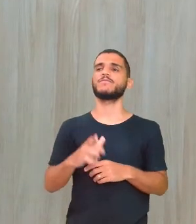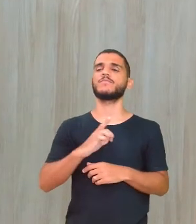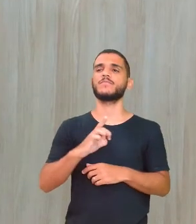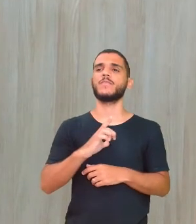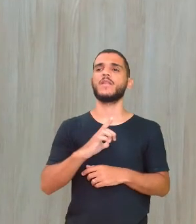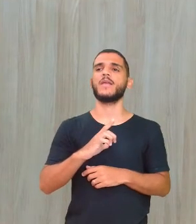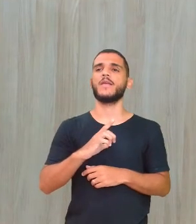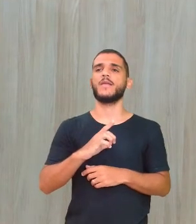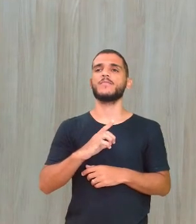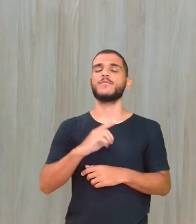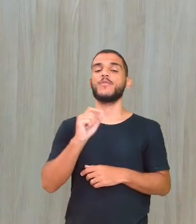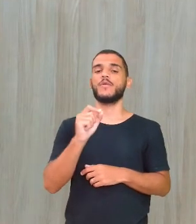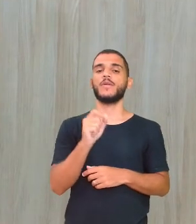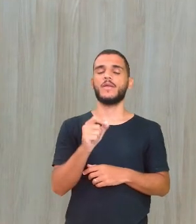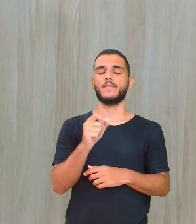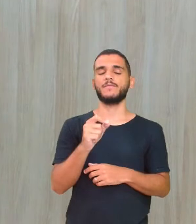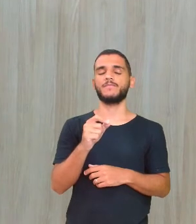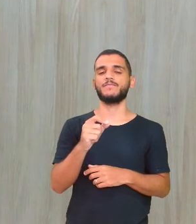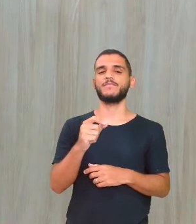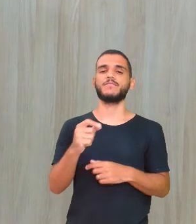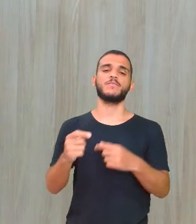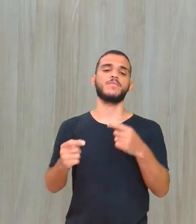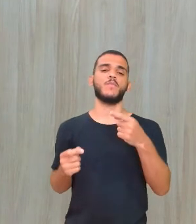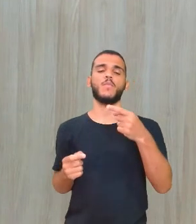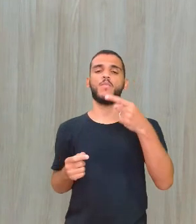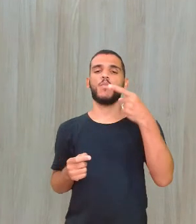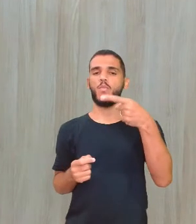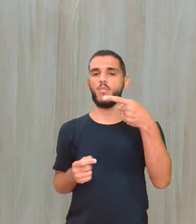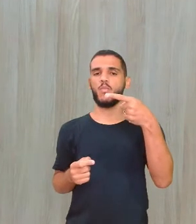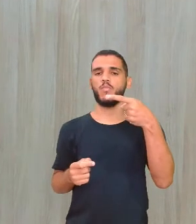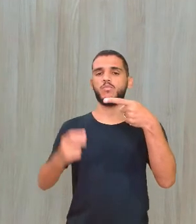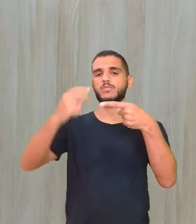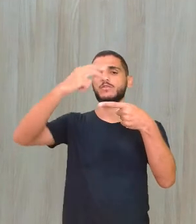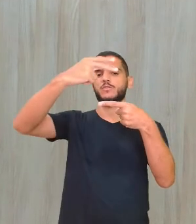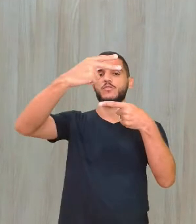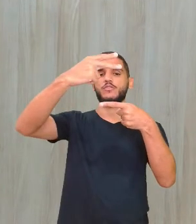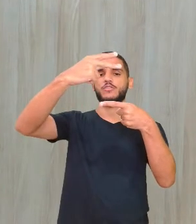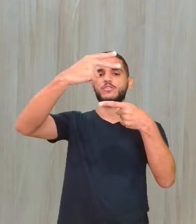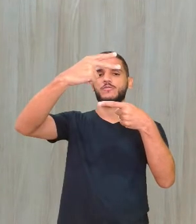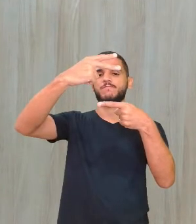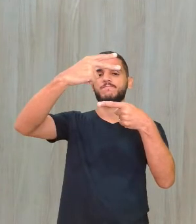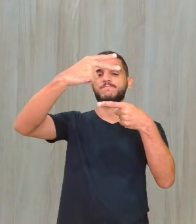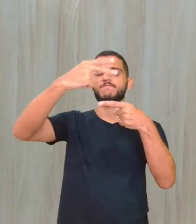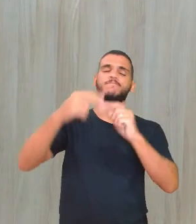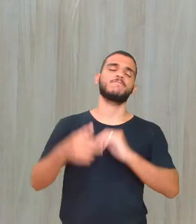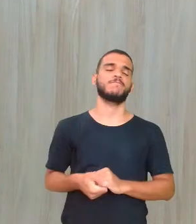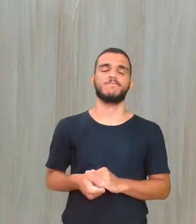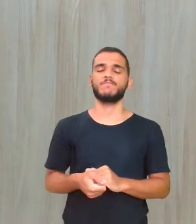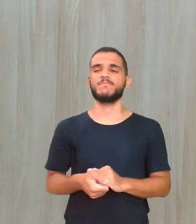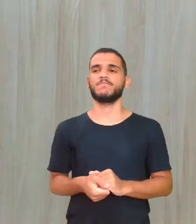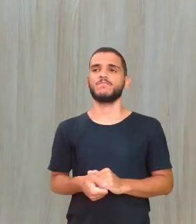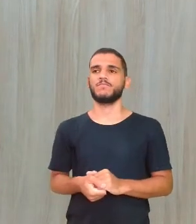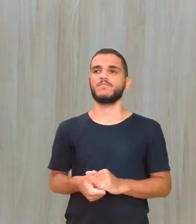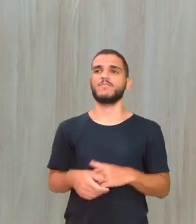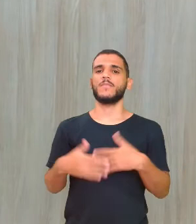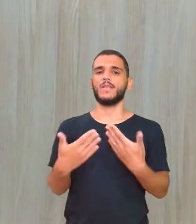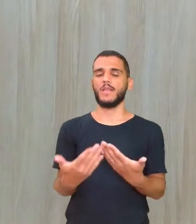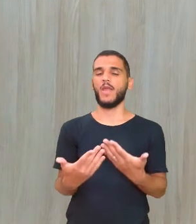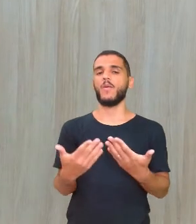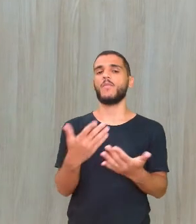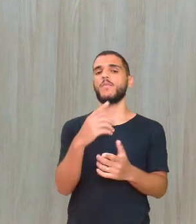no meio, entre 1 e 2. Ele é maior que 1 e menor que 2. E eu estou